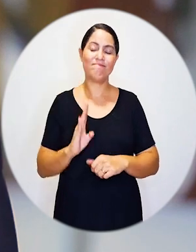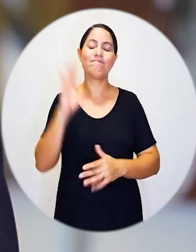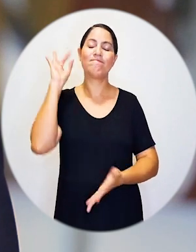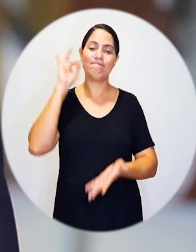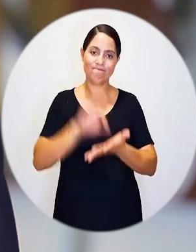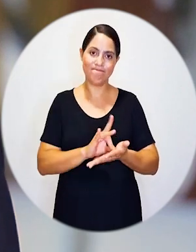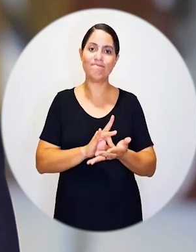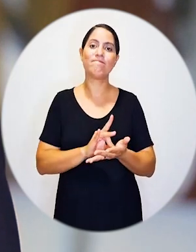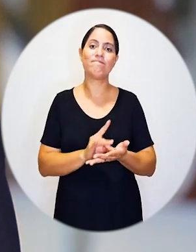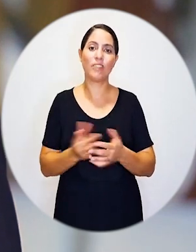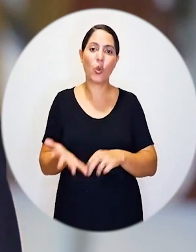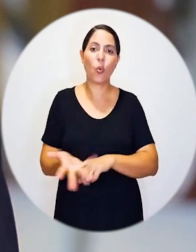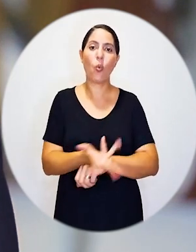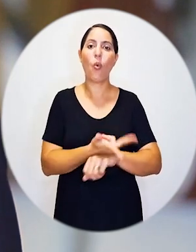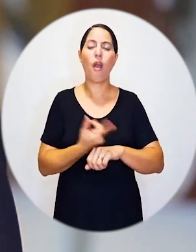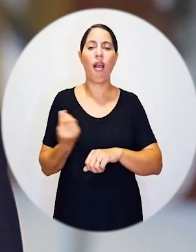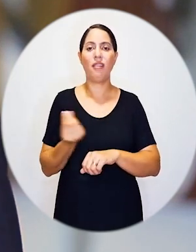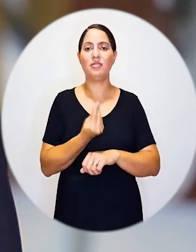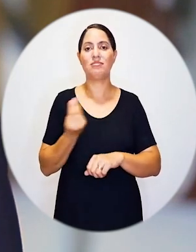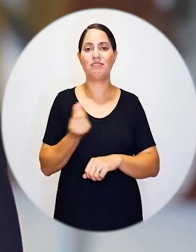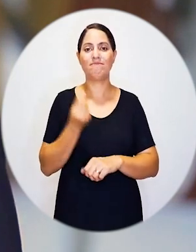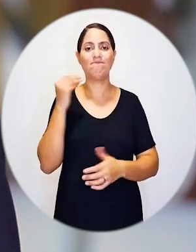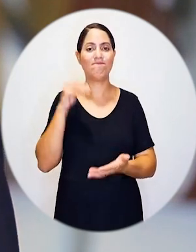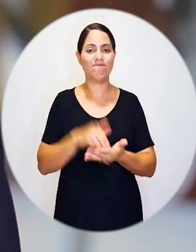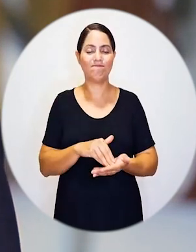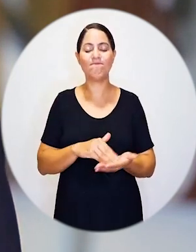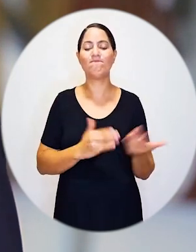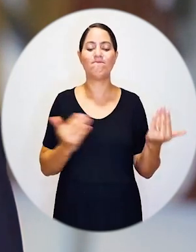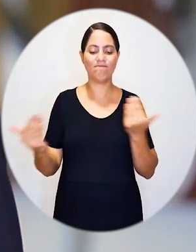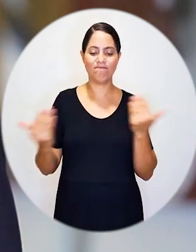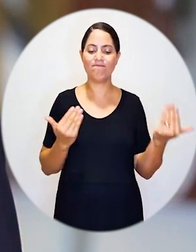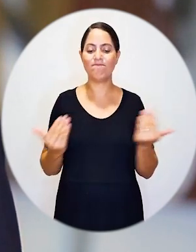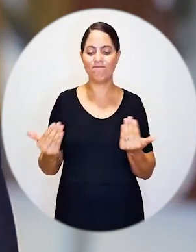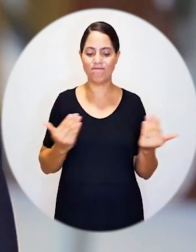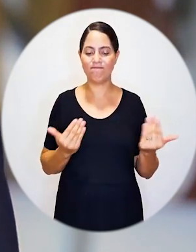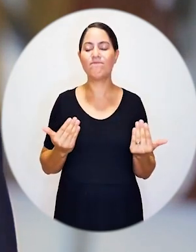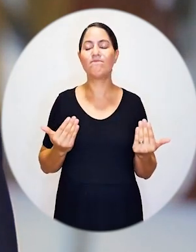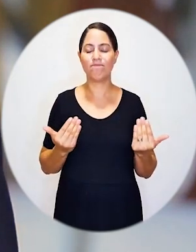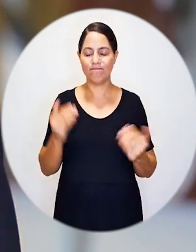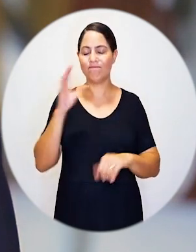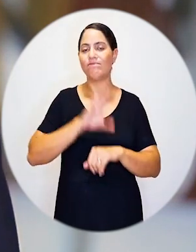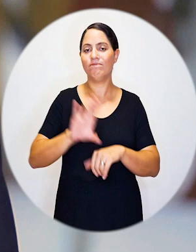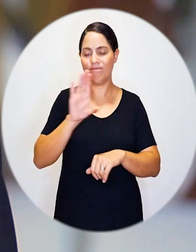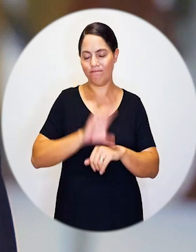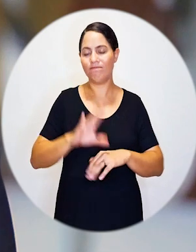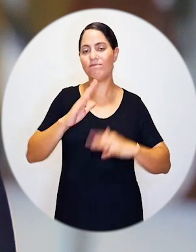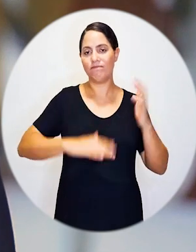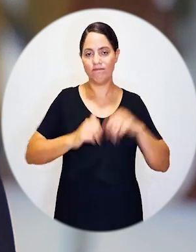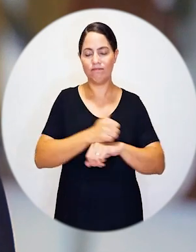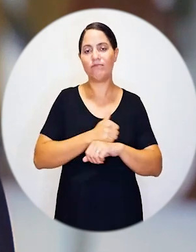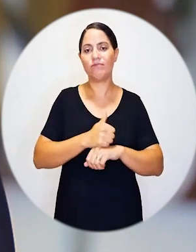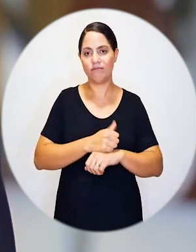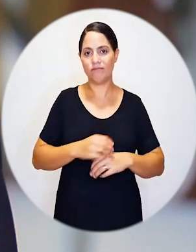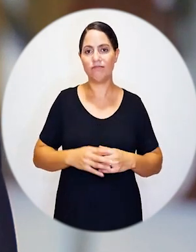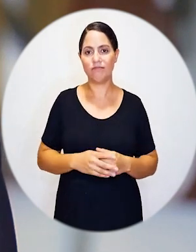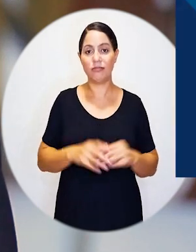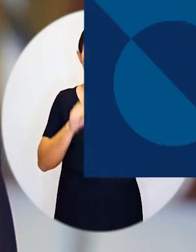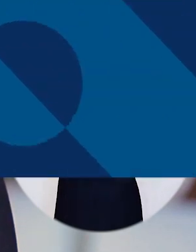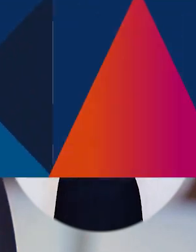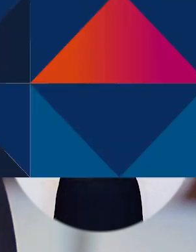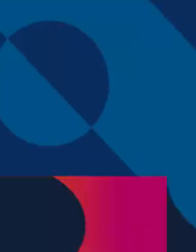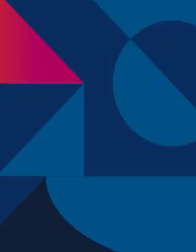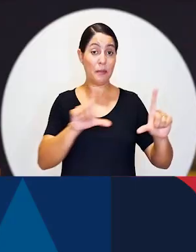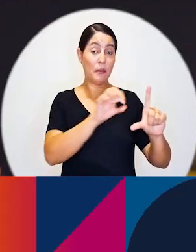Brasil possuem essa certificação, repito, de qualidade mínima de oferta para os futuros profissionais